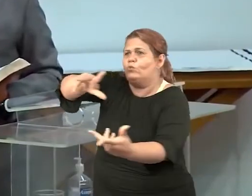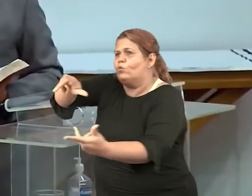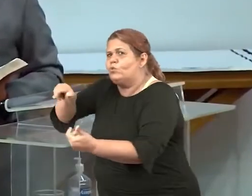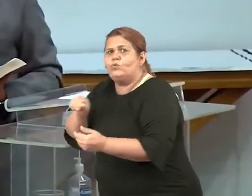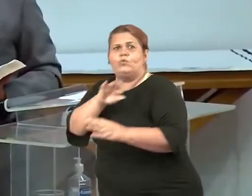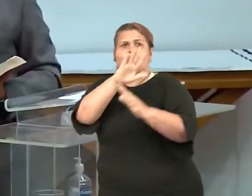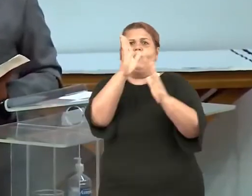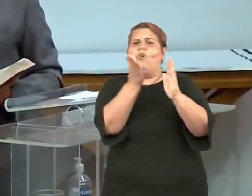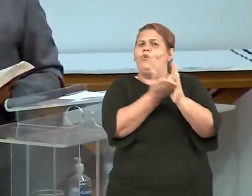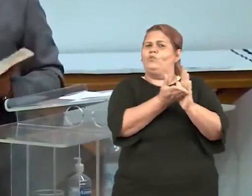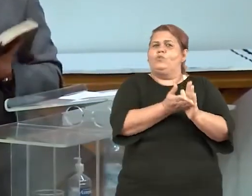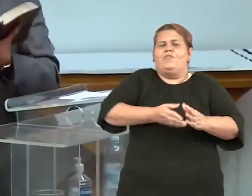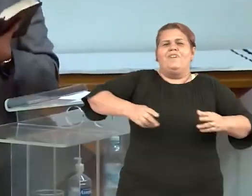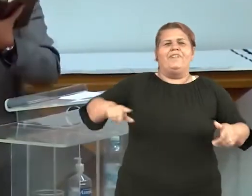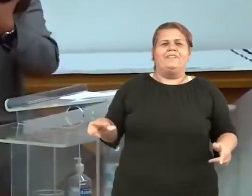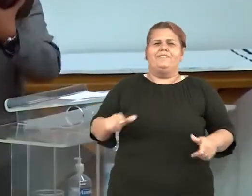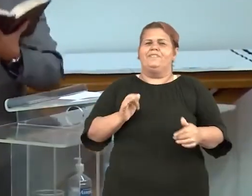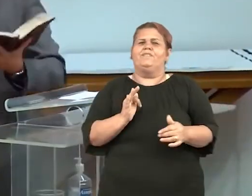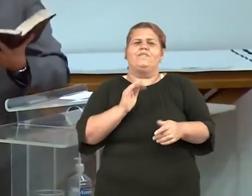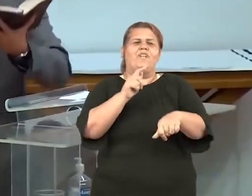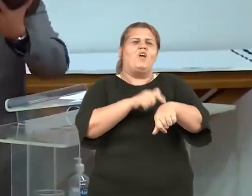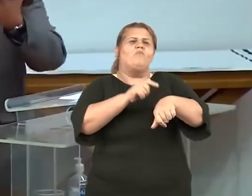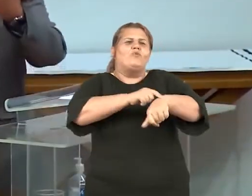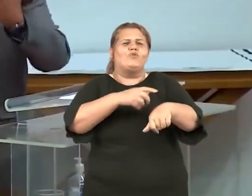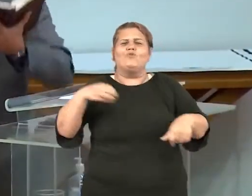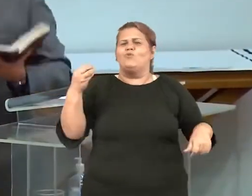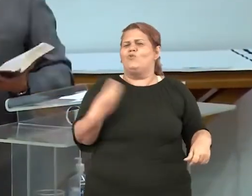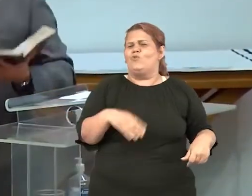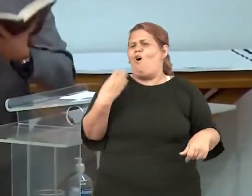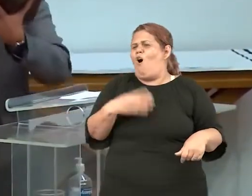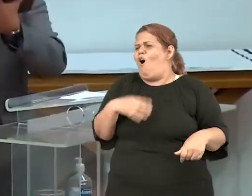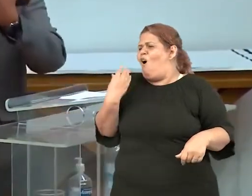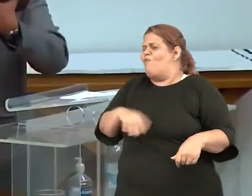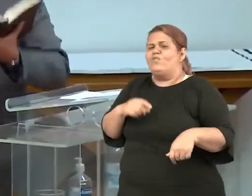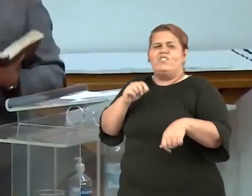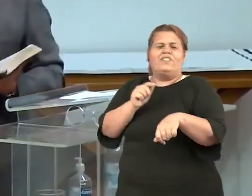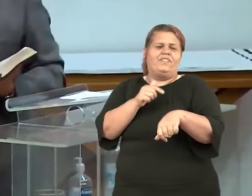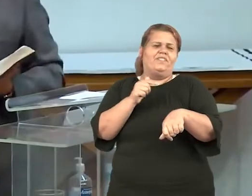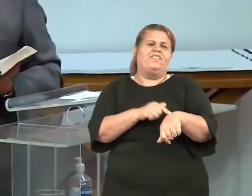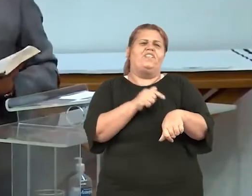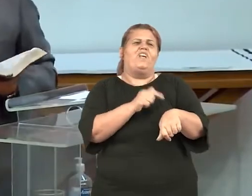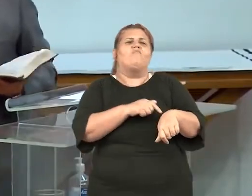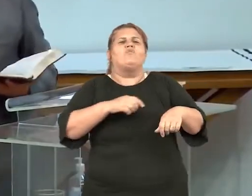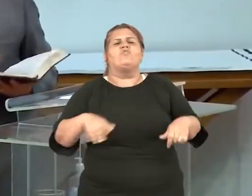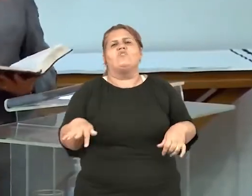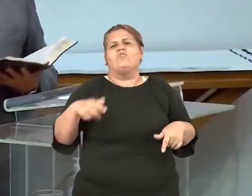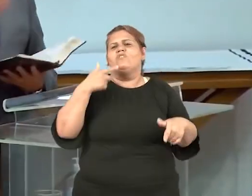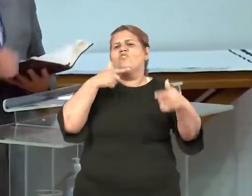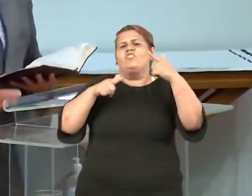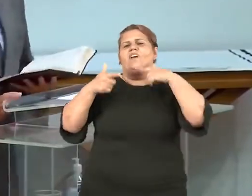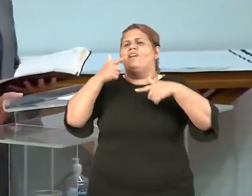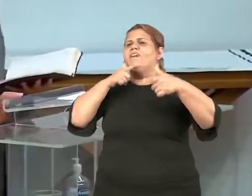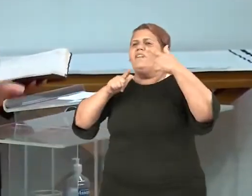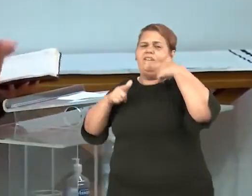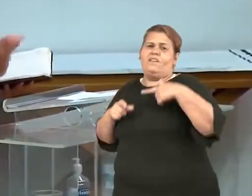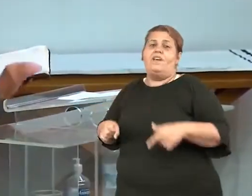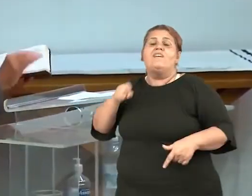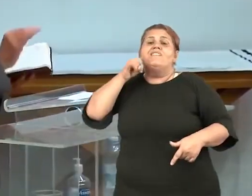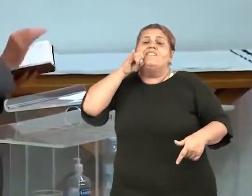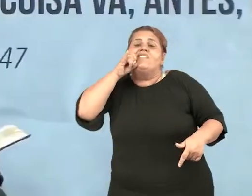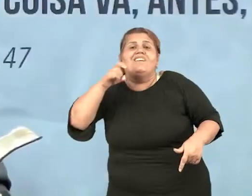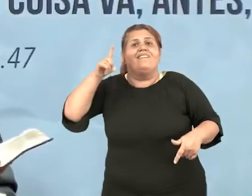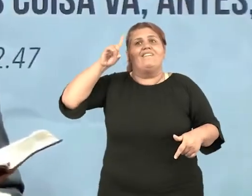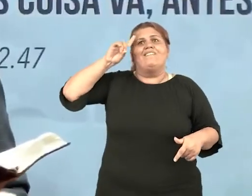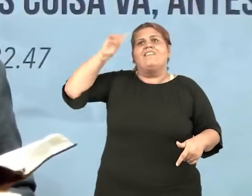Deus quiser, tempos novos hão de vir da parte de Deus, tempos de refrigério para a glória do seu nome. Se Deus quiser,